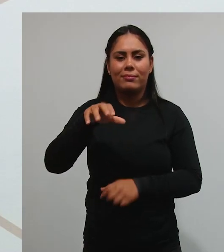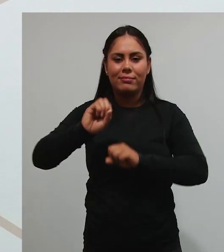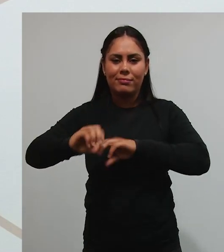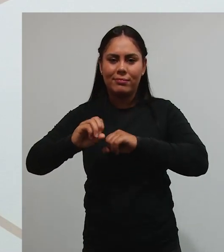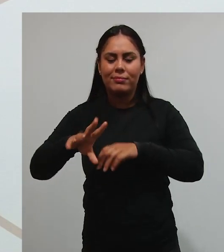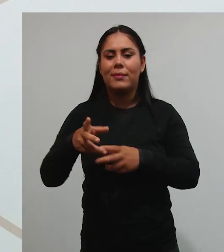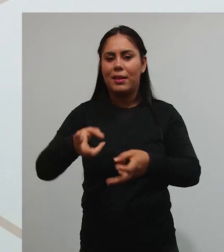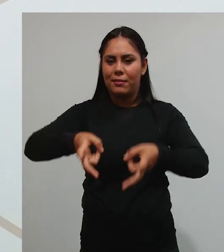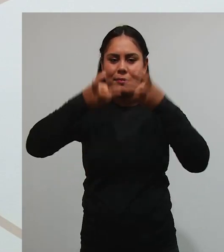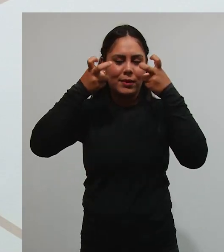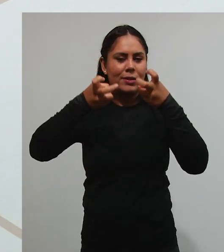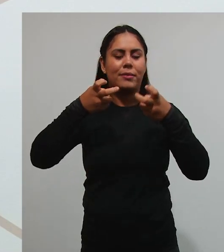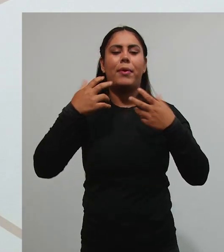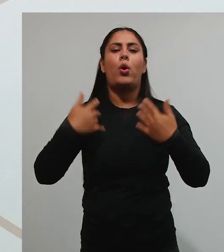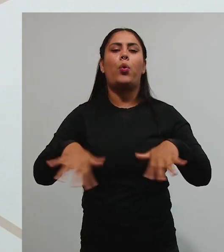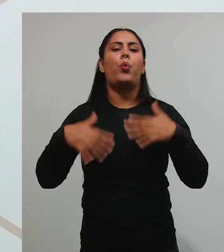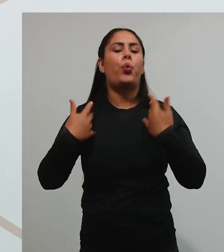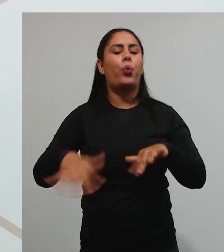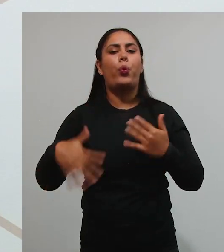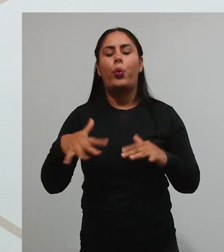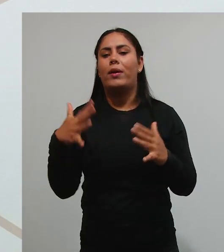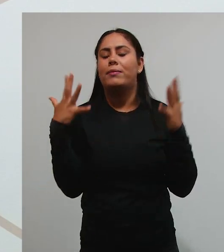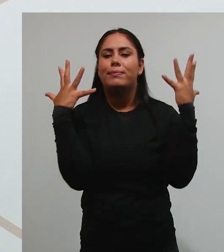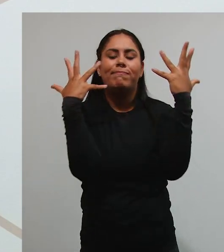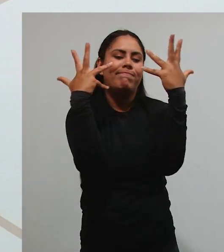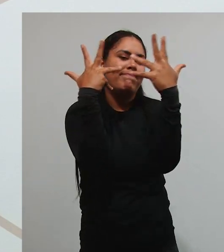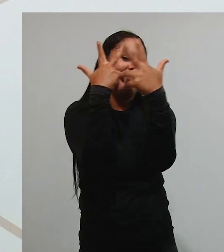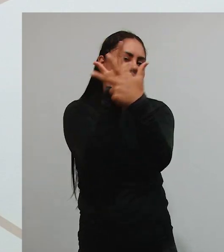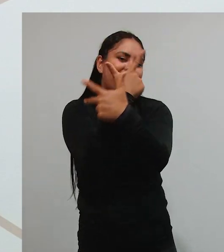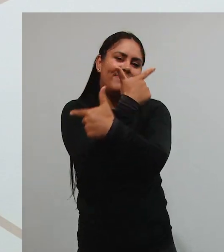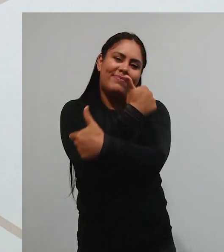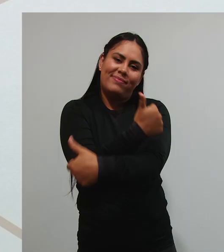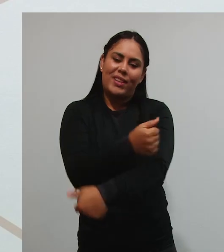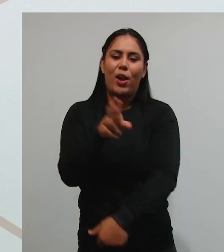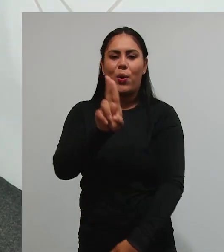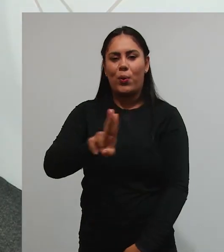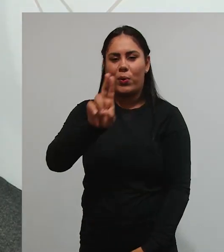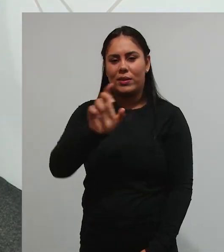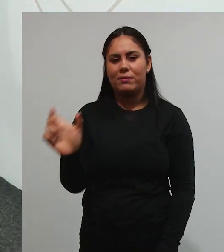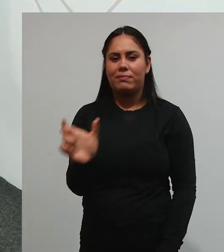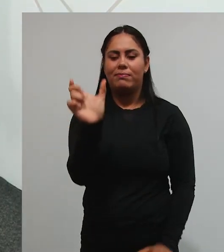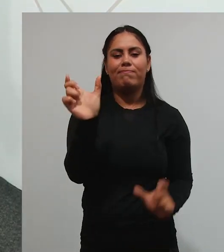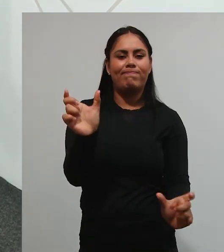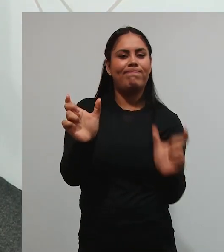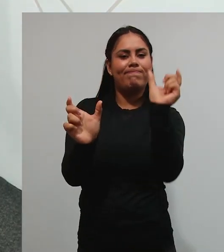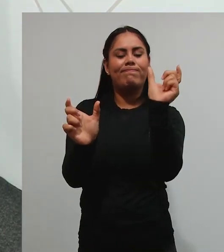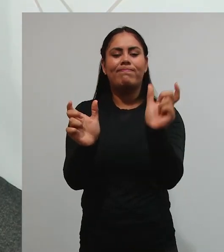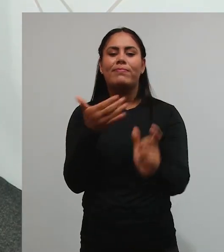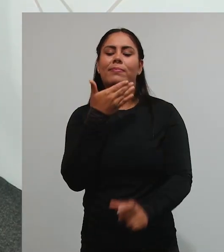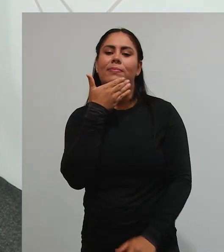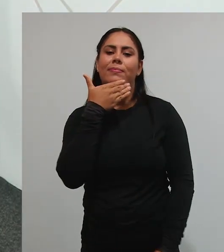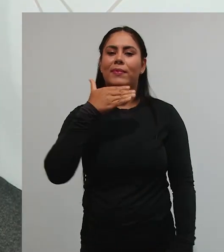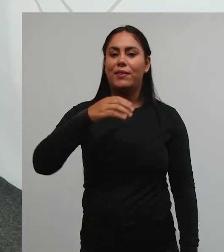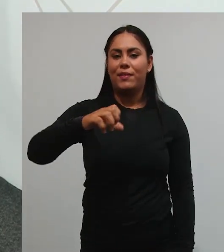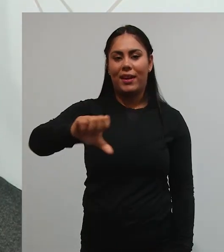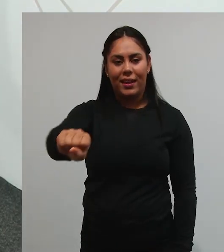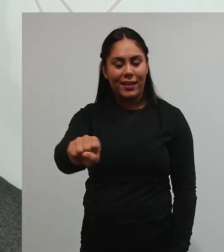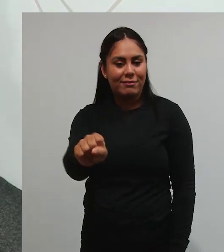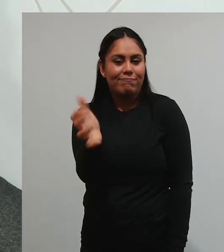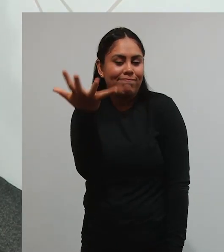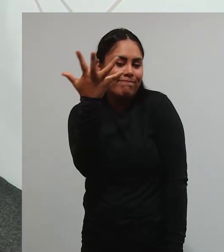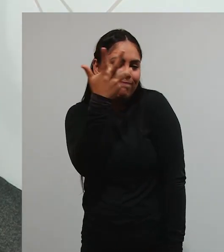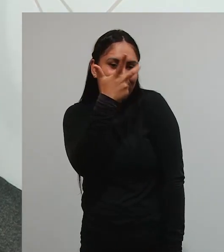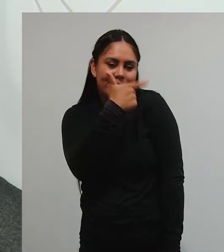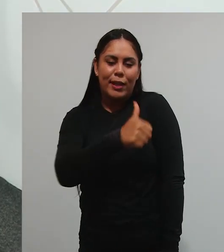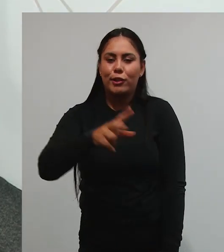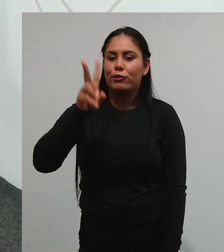pode perceber que, olha só, que coisa mais bonita, né? Que boniteza, para usar os termos freirianos, que boniteza é você